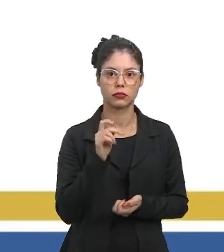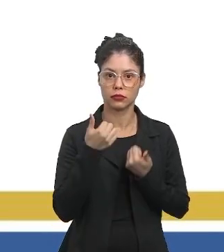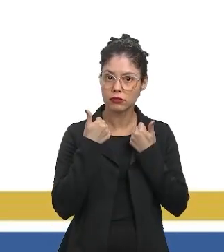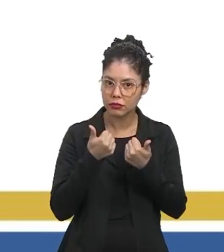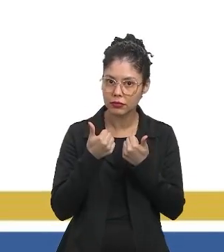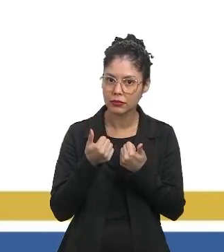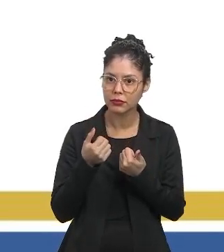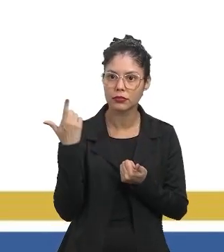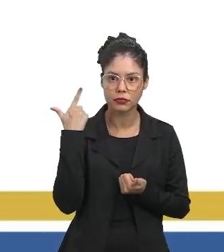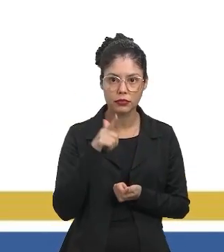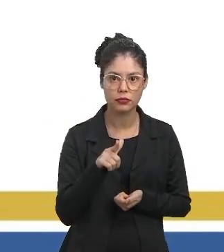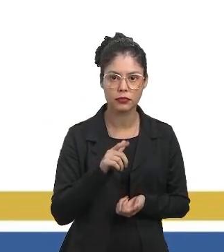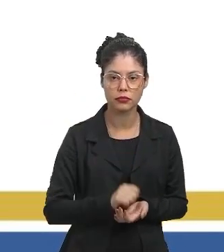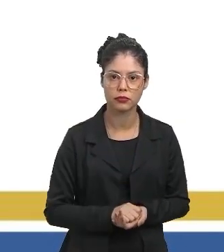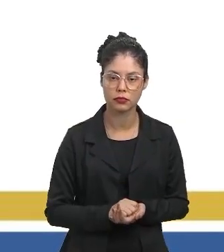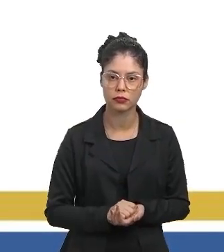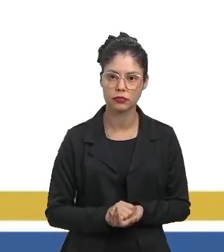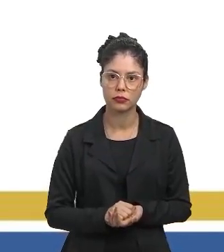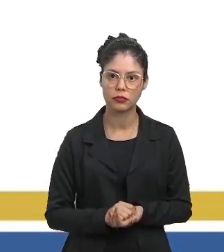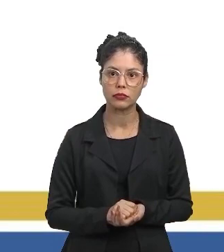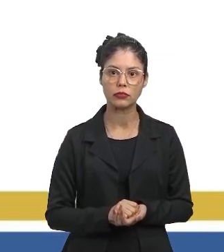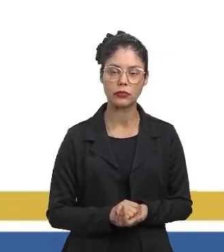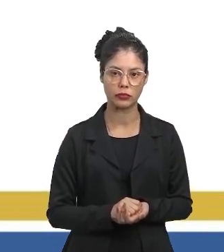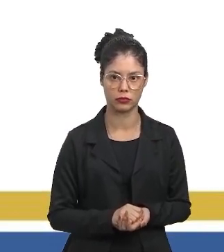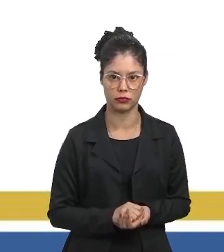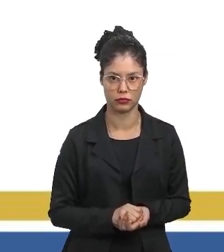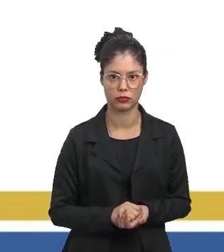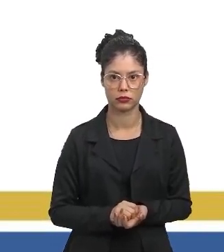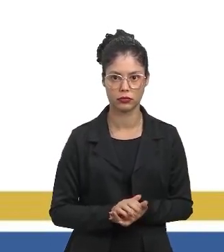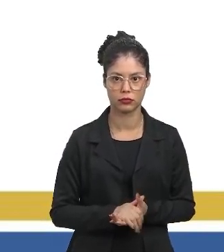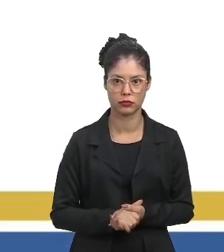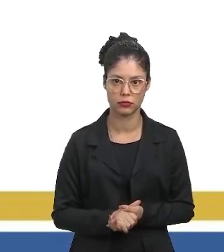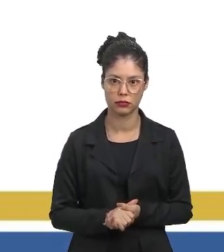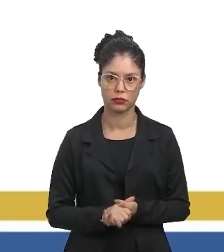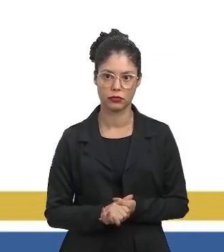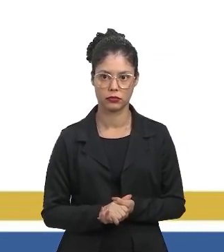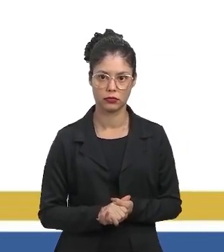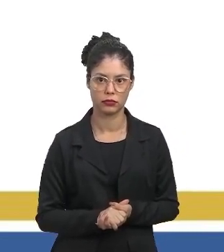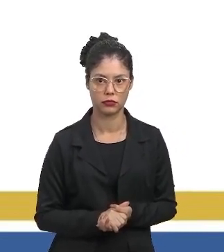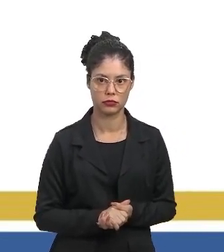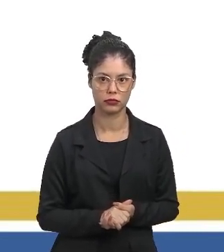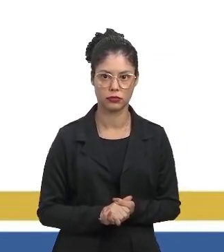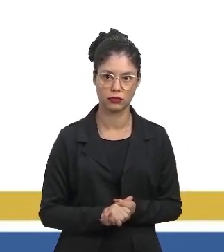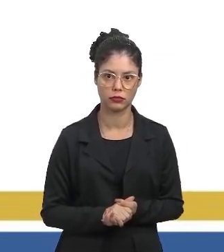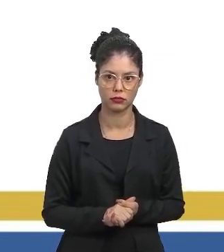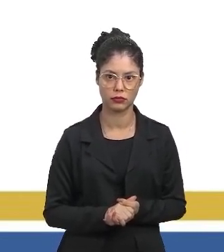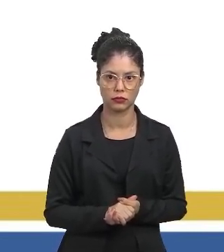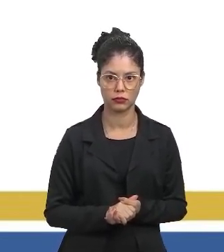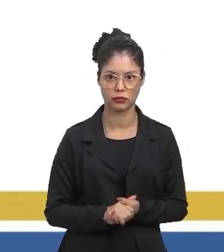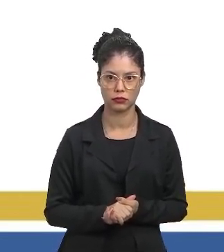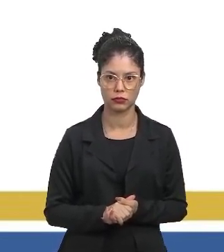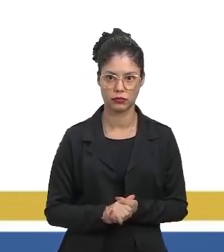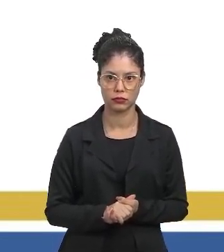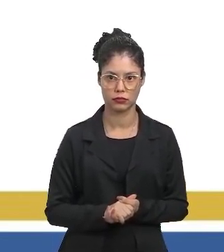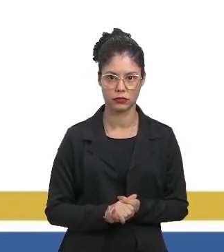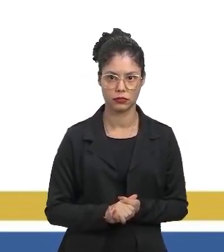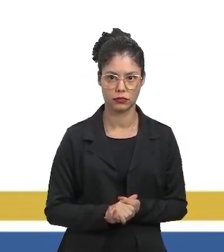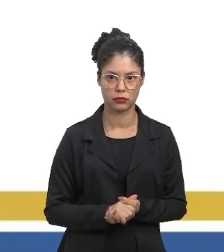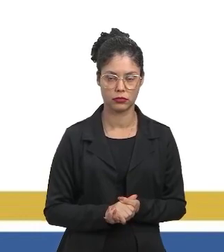Acertaram? Então vamos continuar. Vamos para mais uma. Tudo bem?